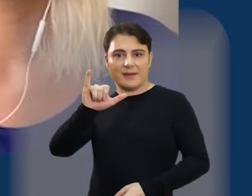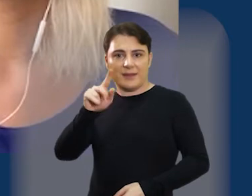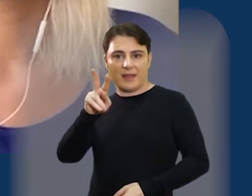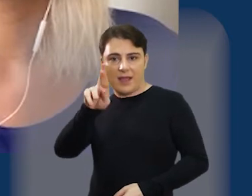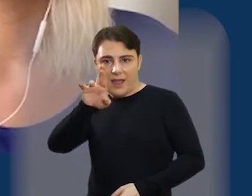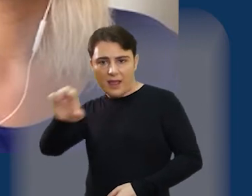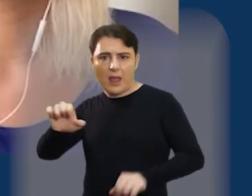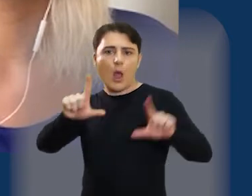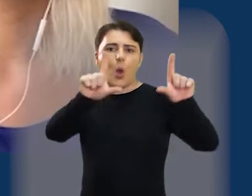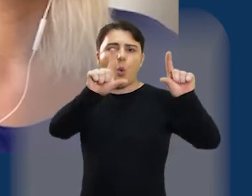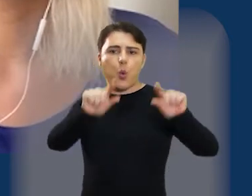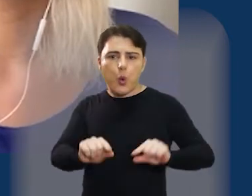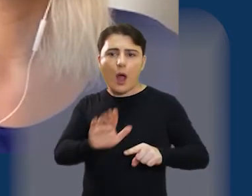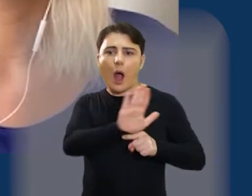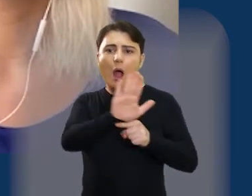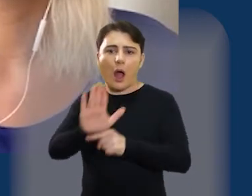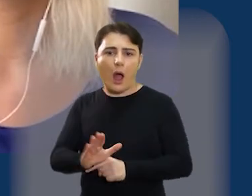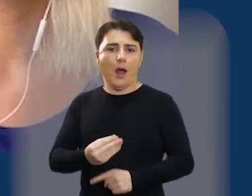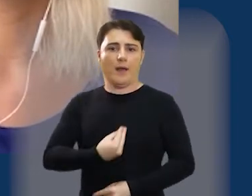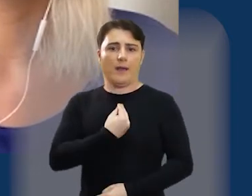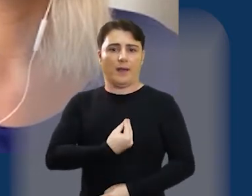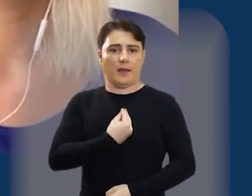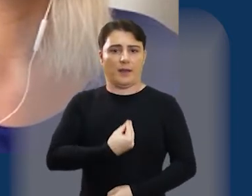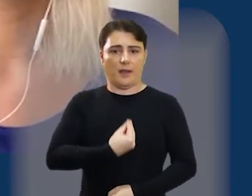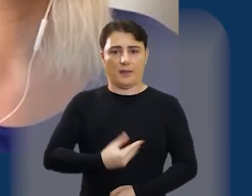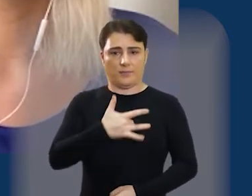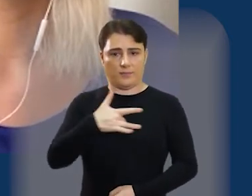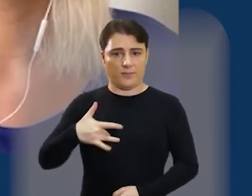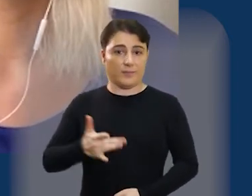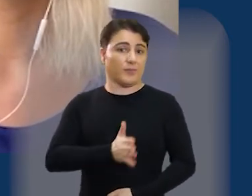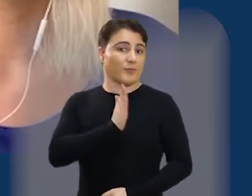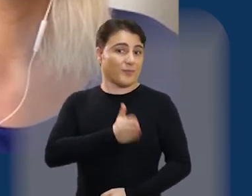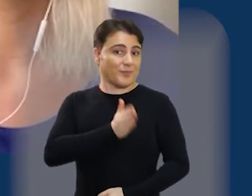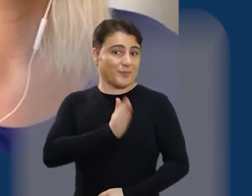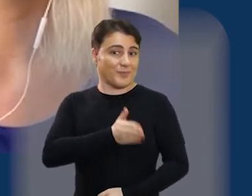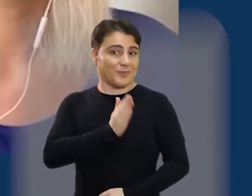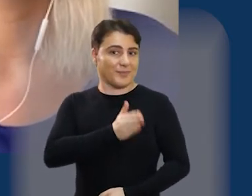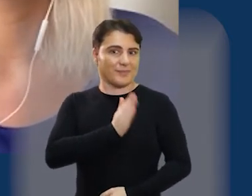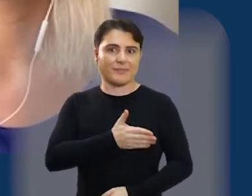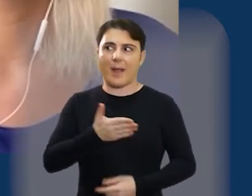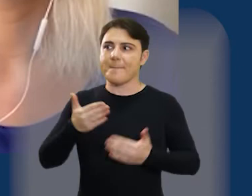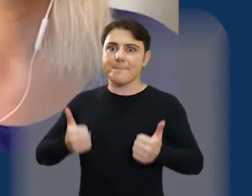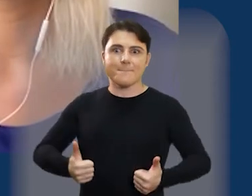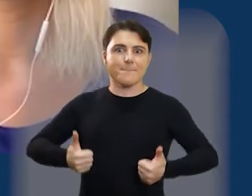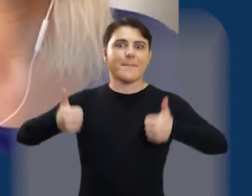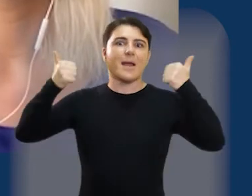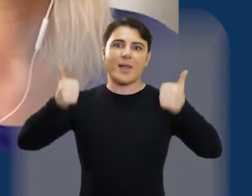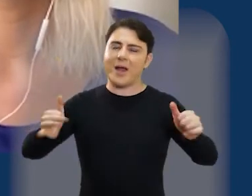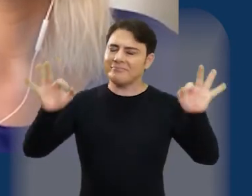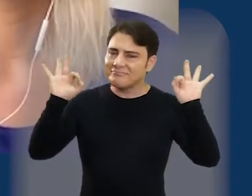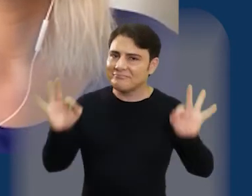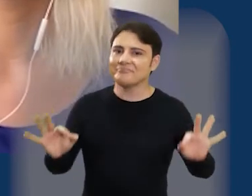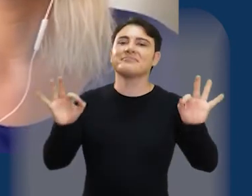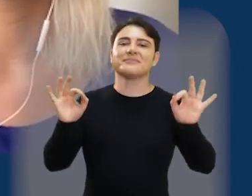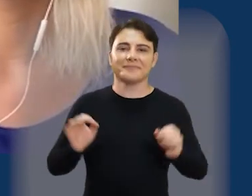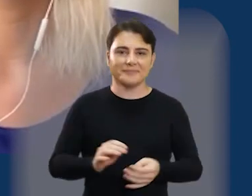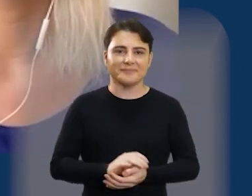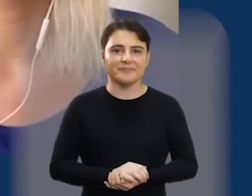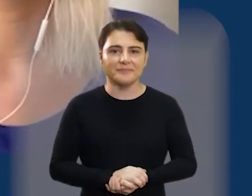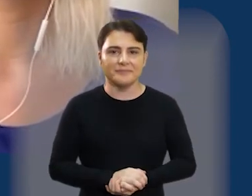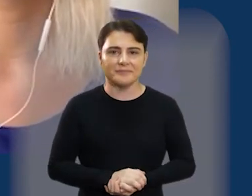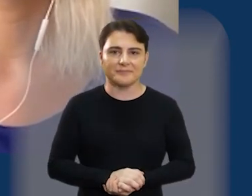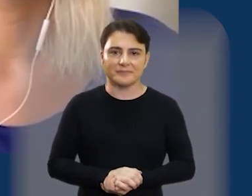Diminui a liberação dos seus radicais livres e favorece você ter uma saúde cardiovascular muito, muito melhor.